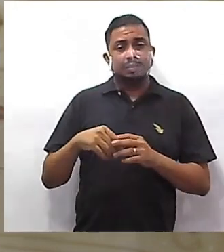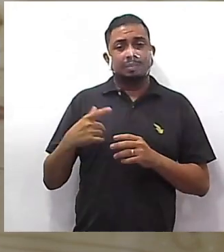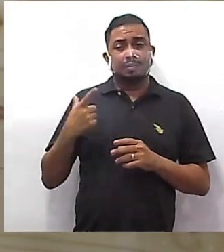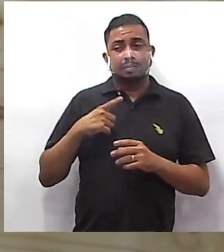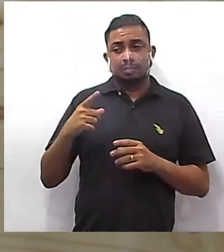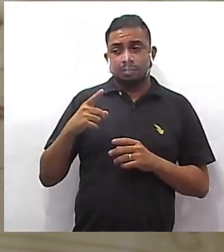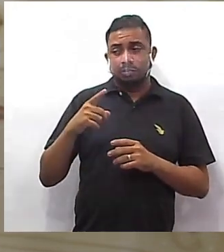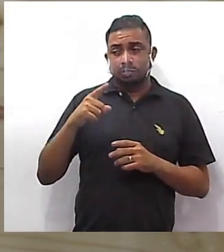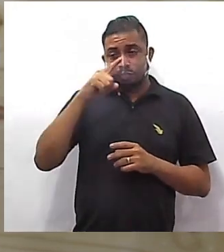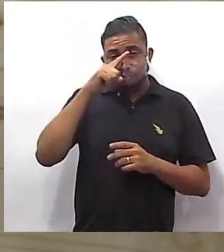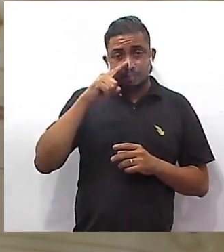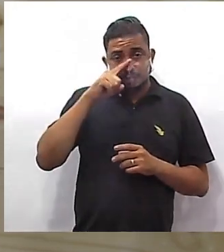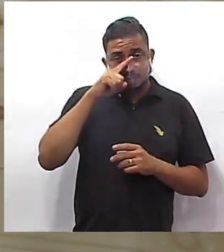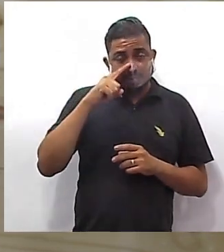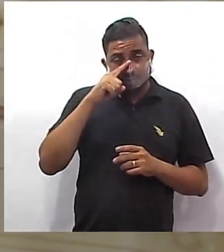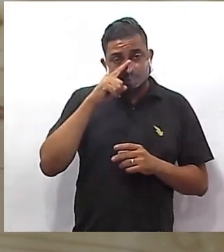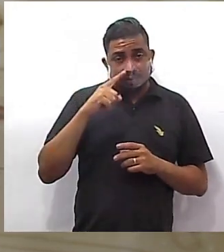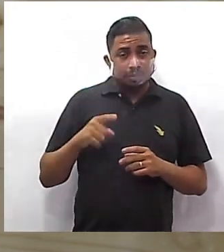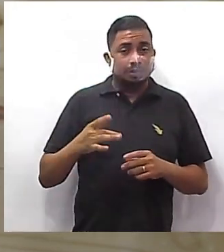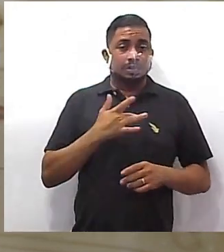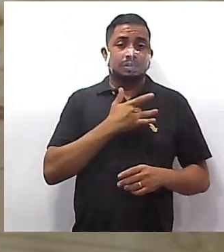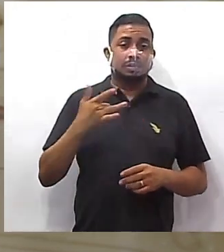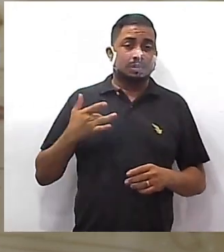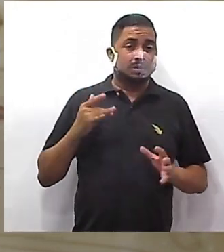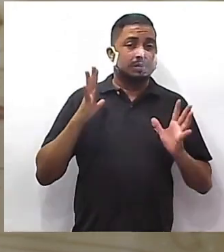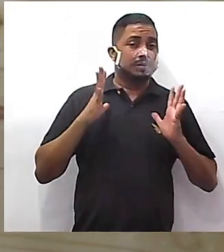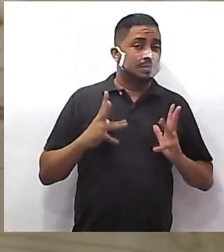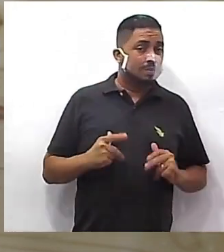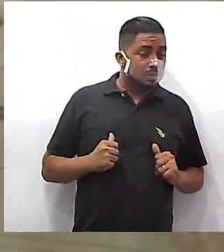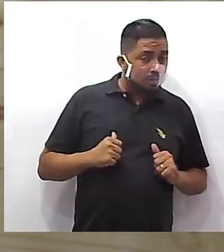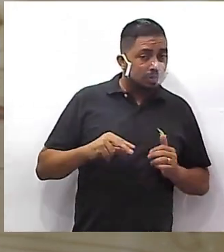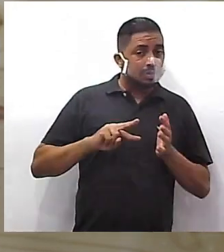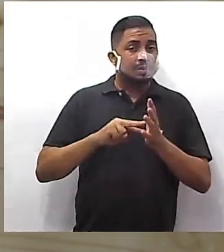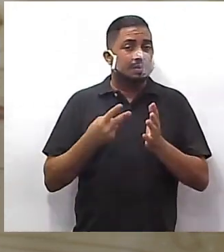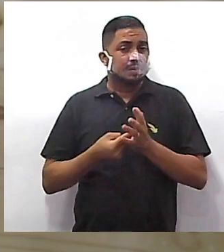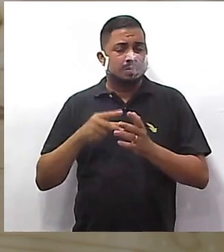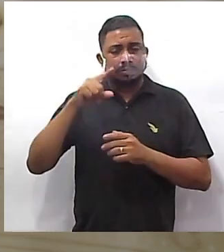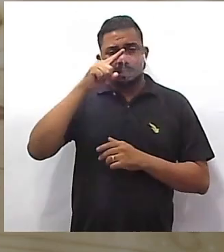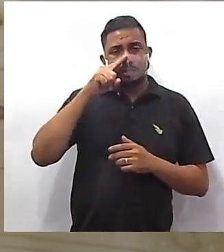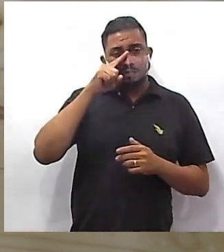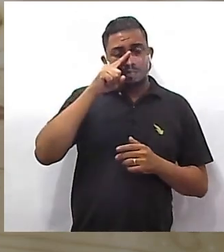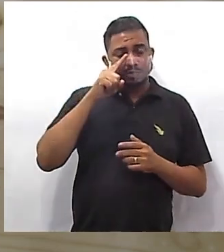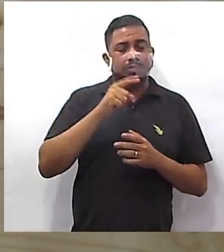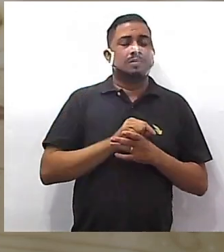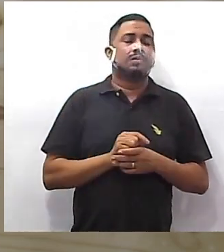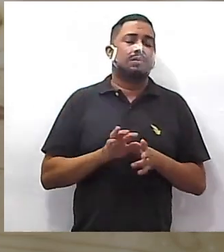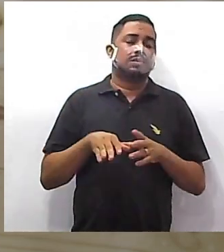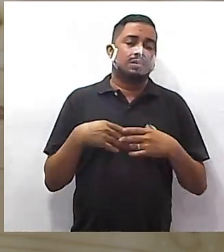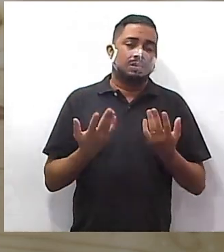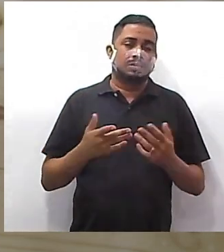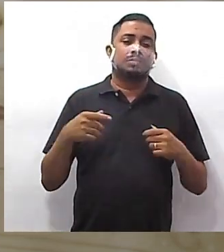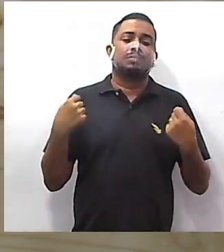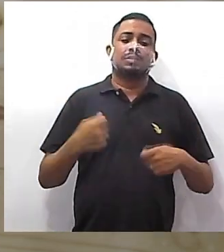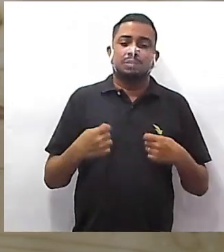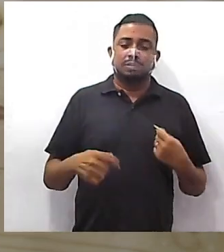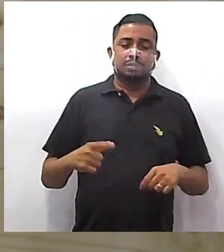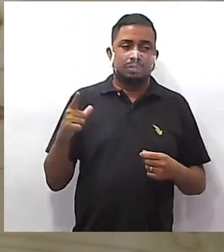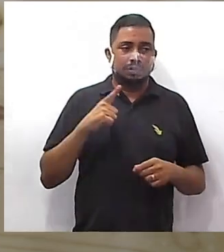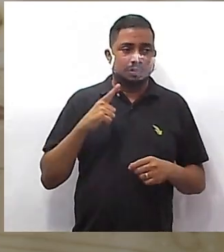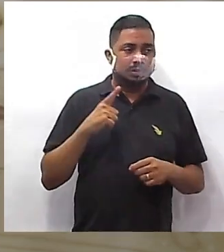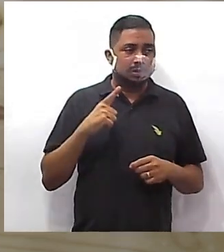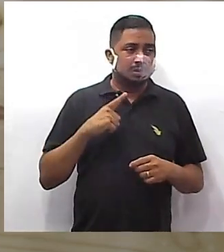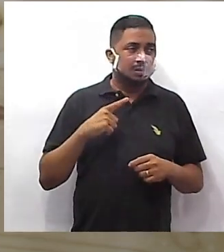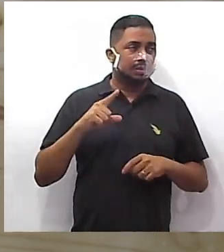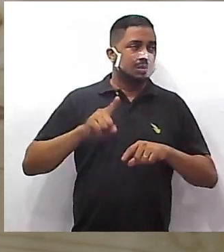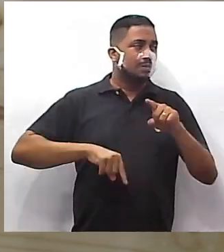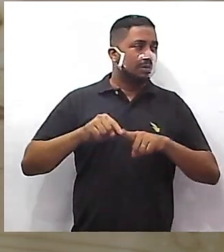saúde humana, isto é, perigosos. Então, temos que ter indicação desses